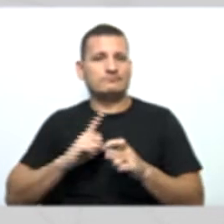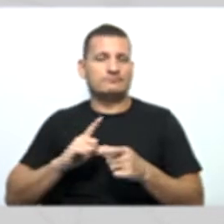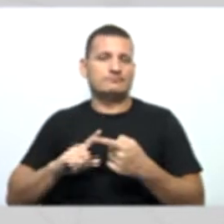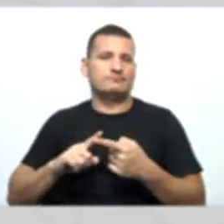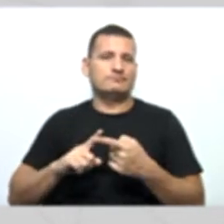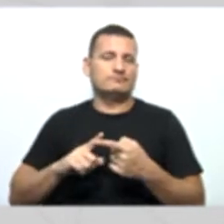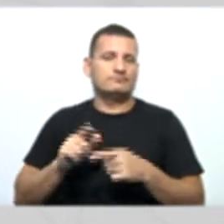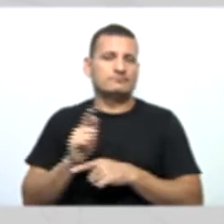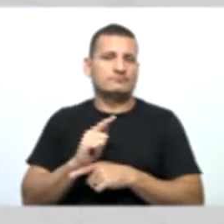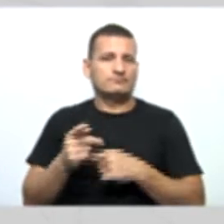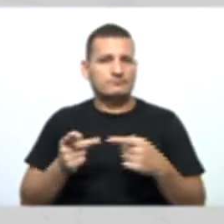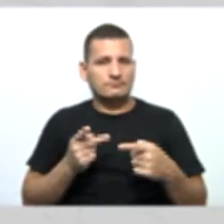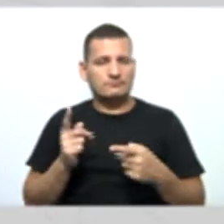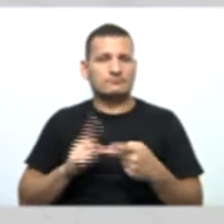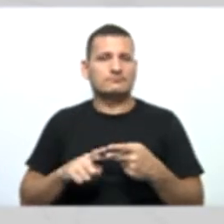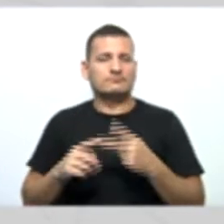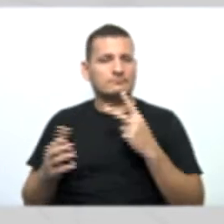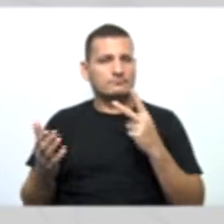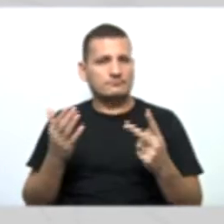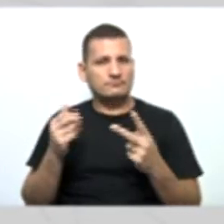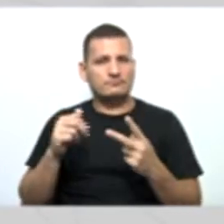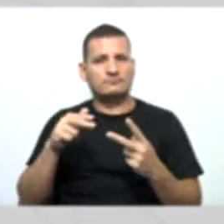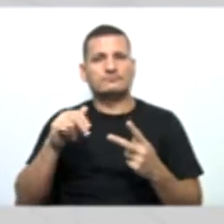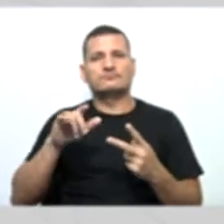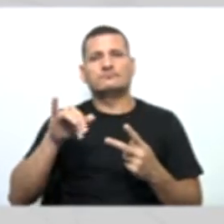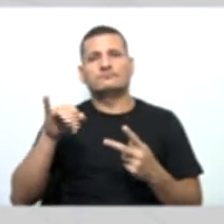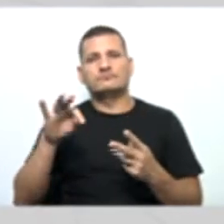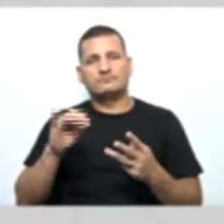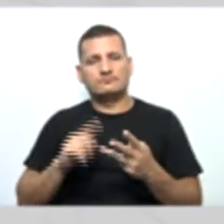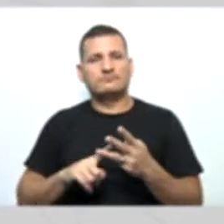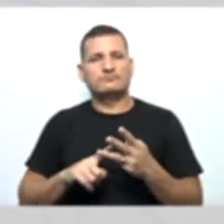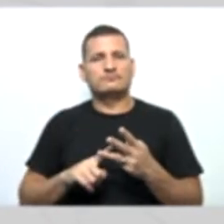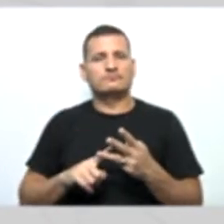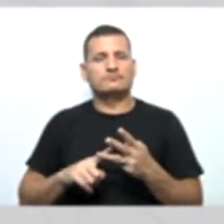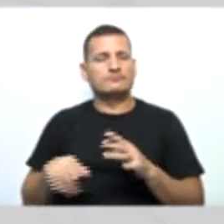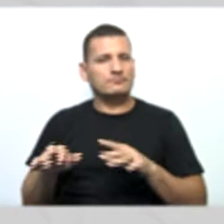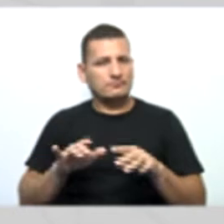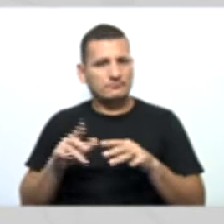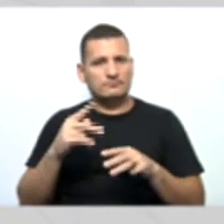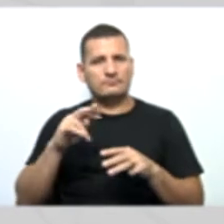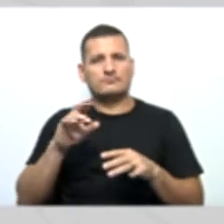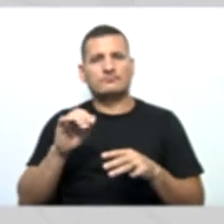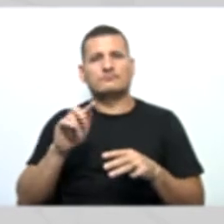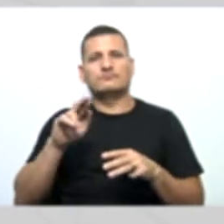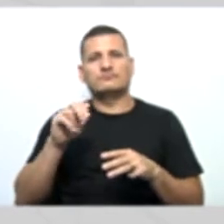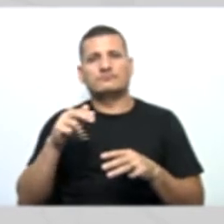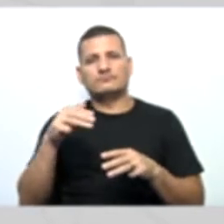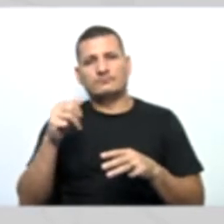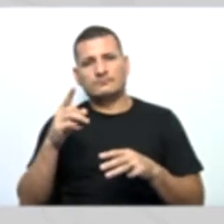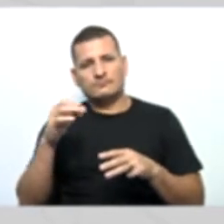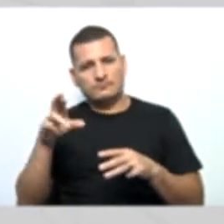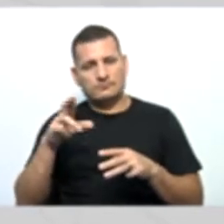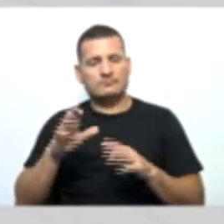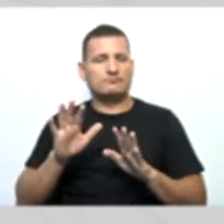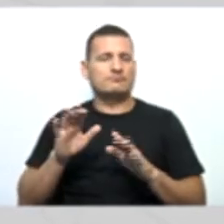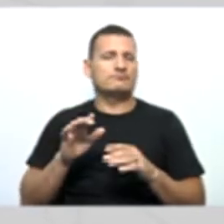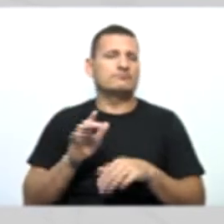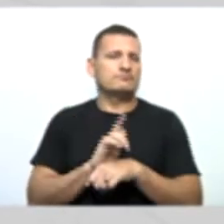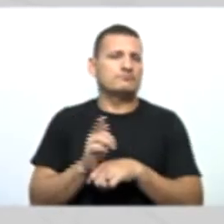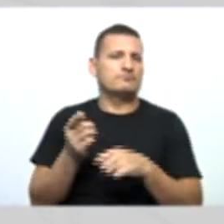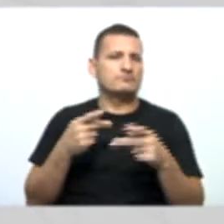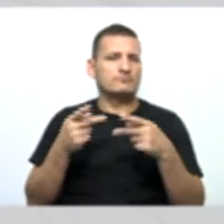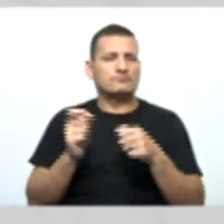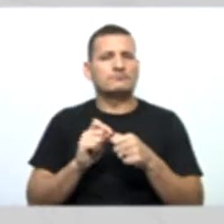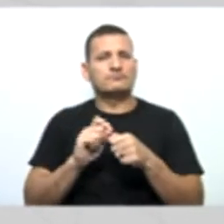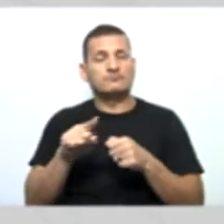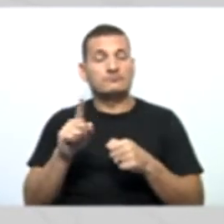analista, tem também outras áreas que a gente vai continuar com o programador, mas aqui, ó, o gerente de projeto faz o quê? Responsável pela